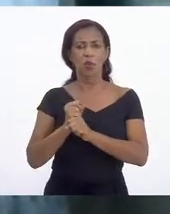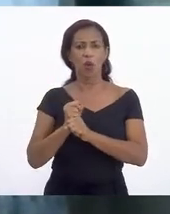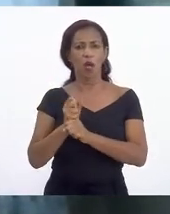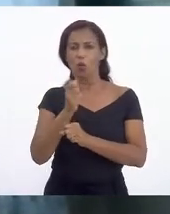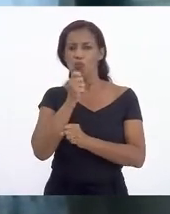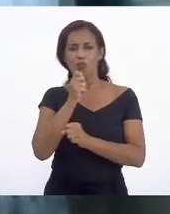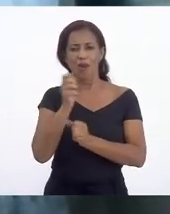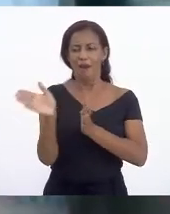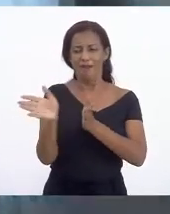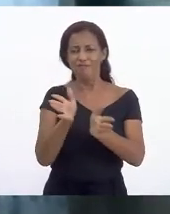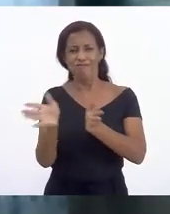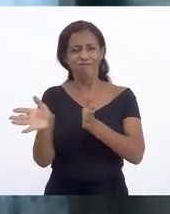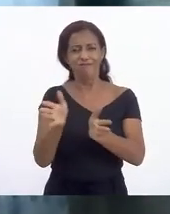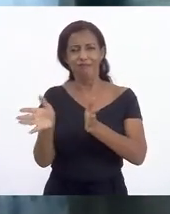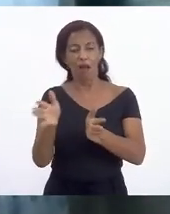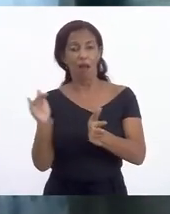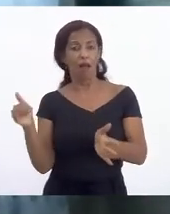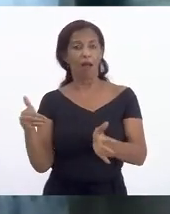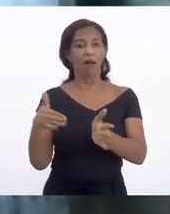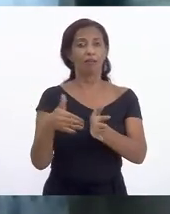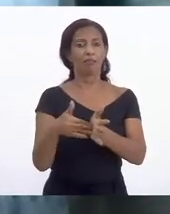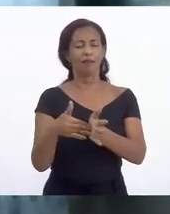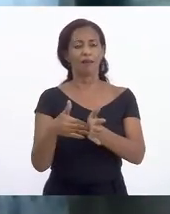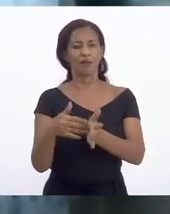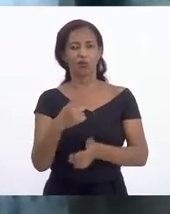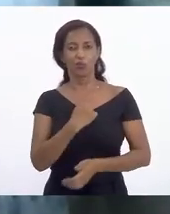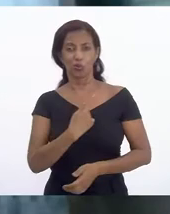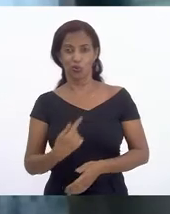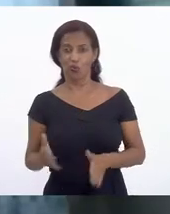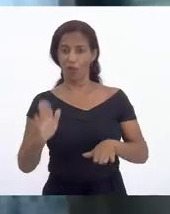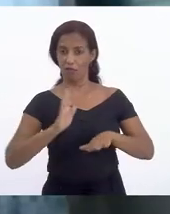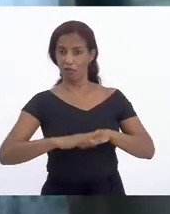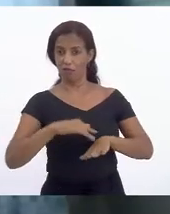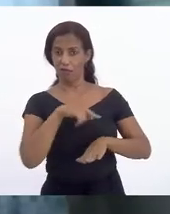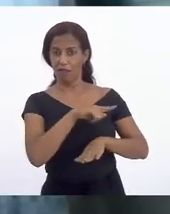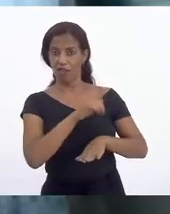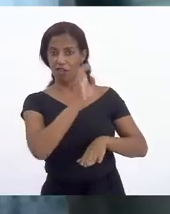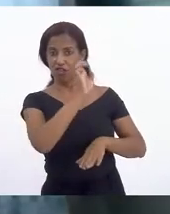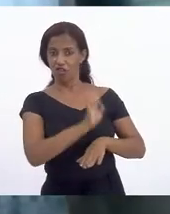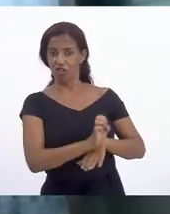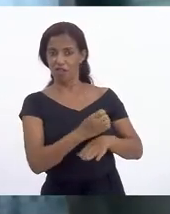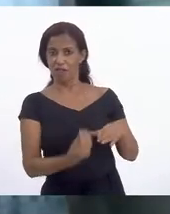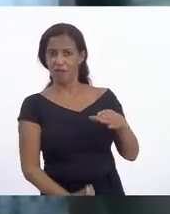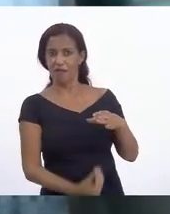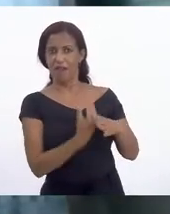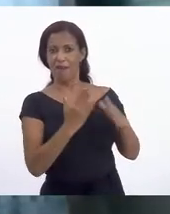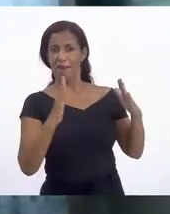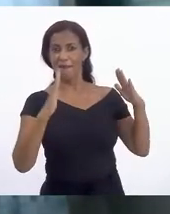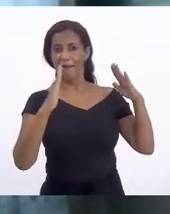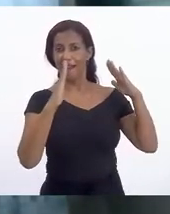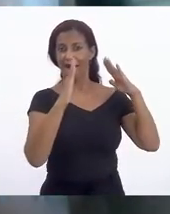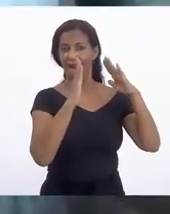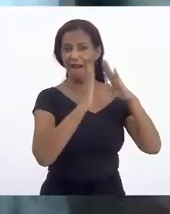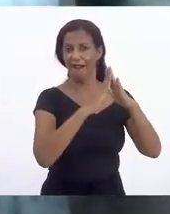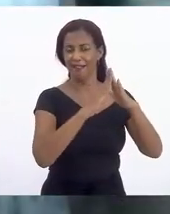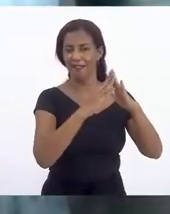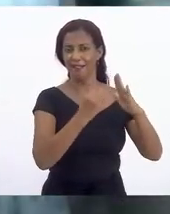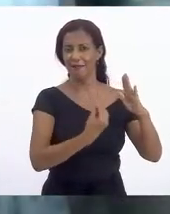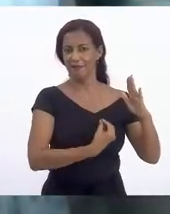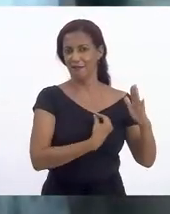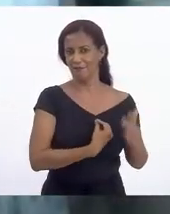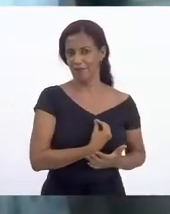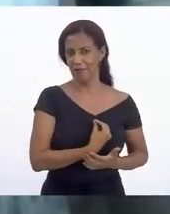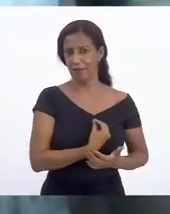alternativa, até que os governos de esquerda criaram o Minha Casa, a Minha Vida, que depois acabou